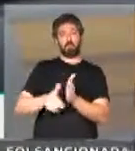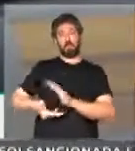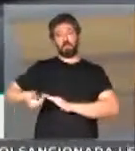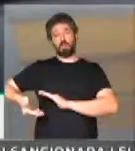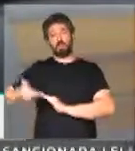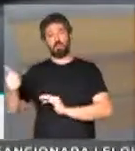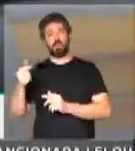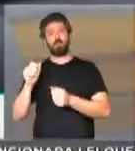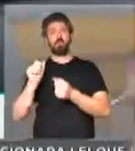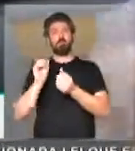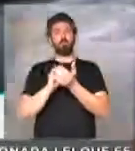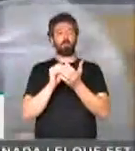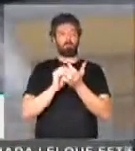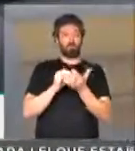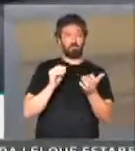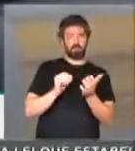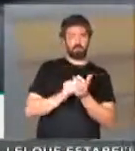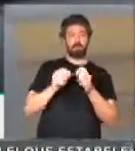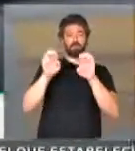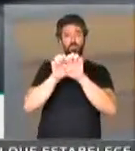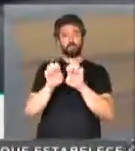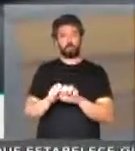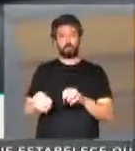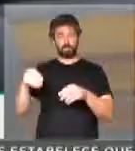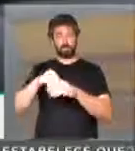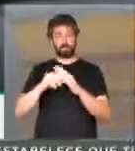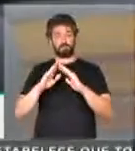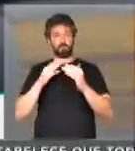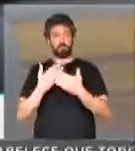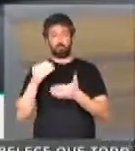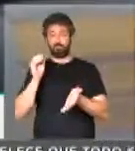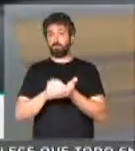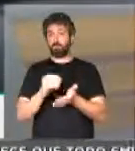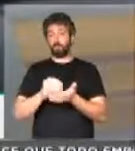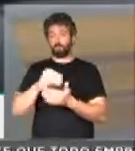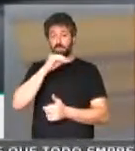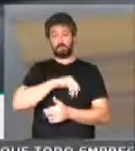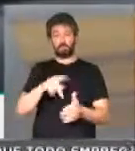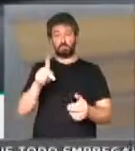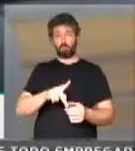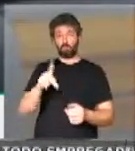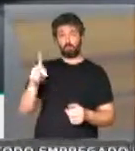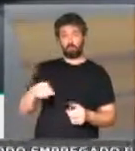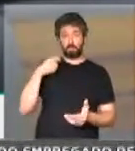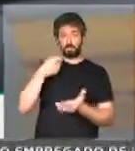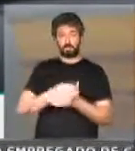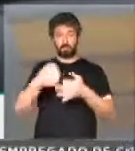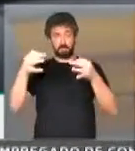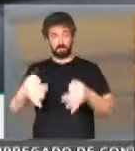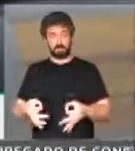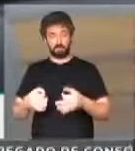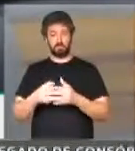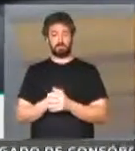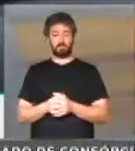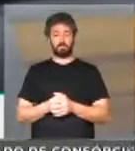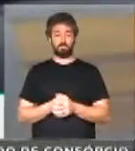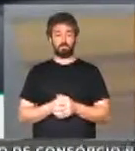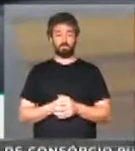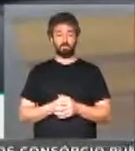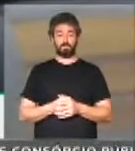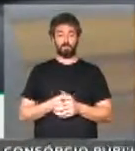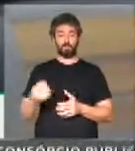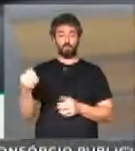higiênico, que falta estrutura para dentro das escolas, que falta o salário dos professores serem pagos em dia. Com esses